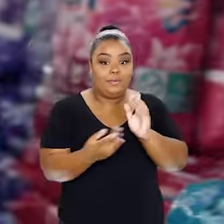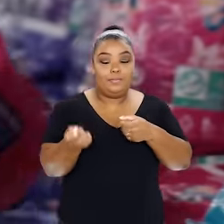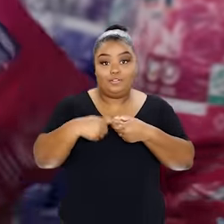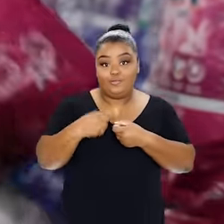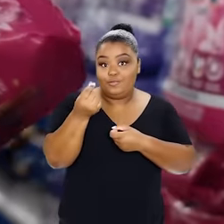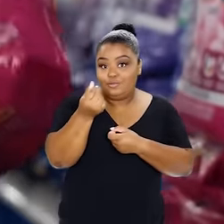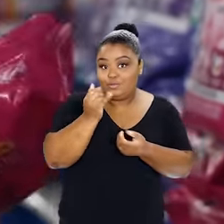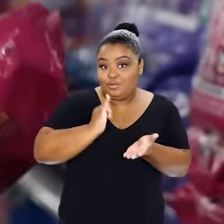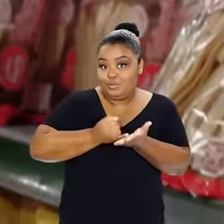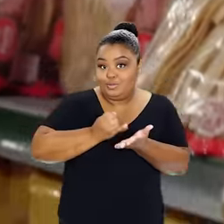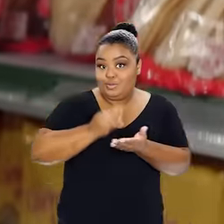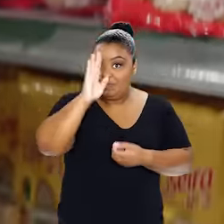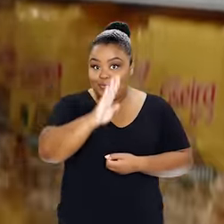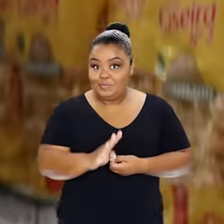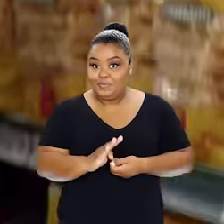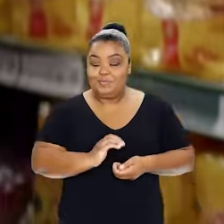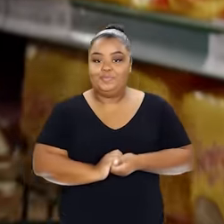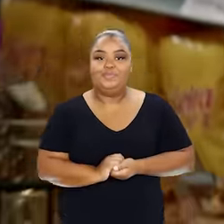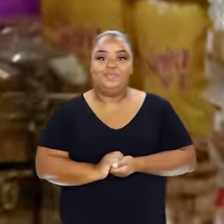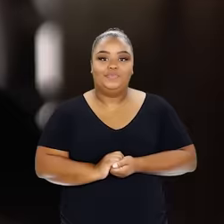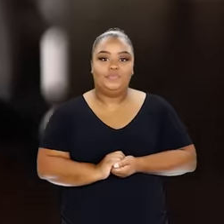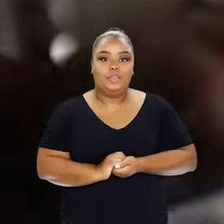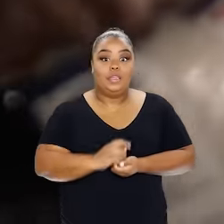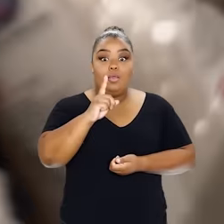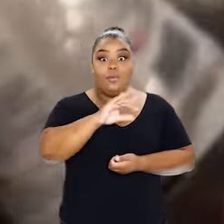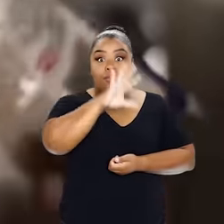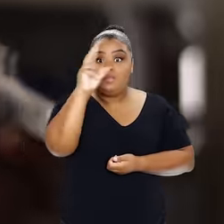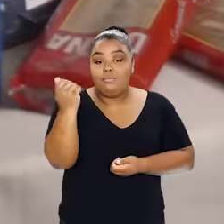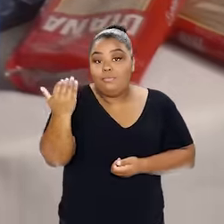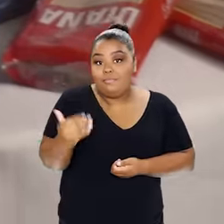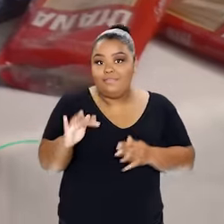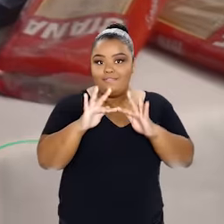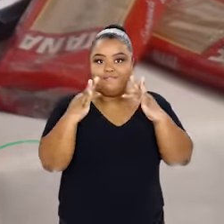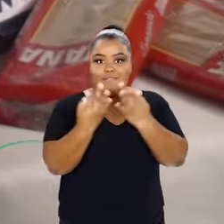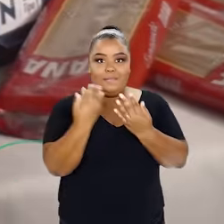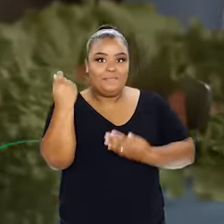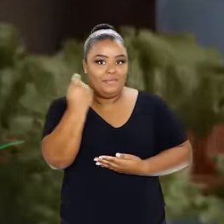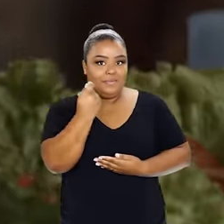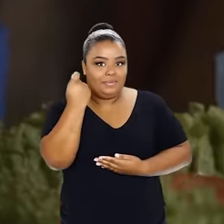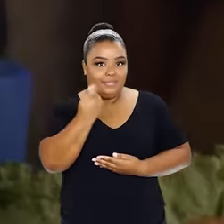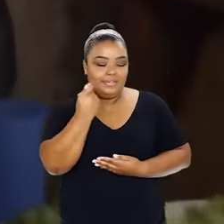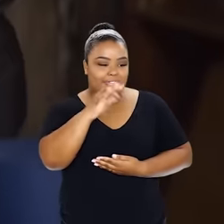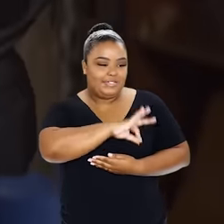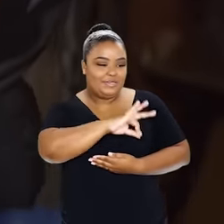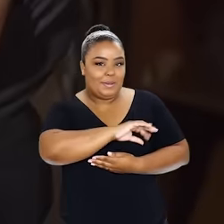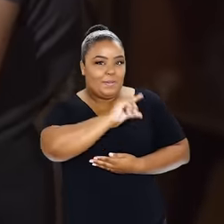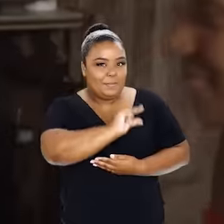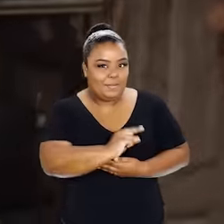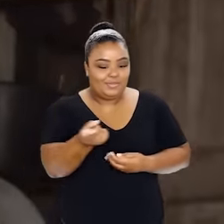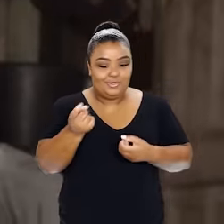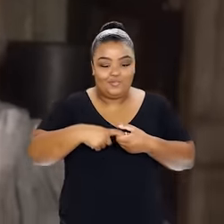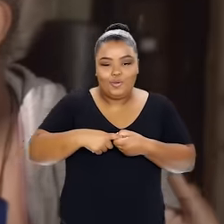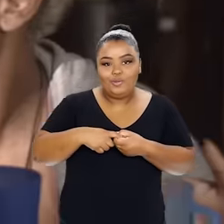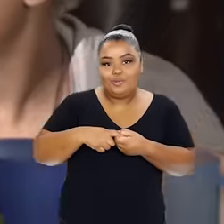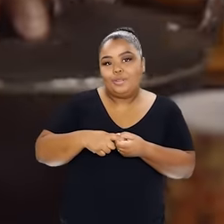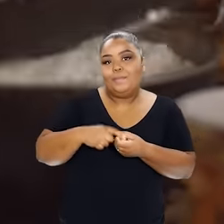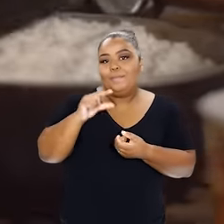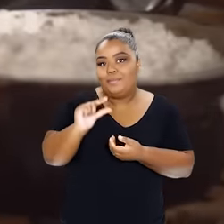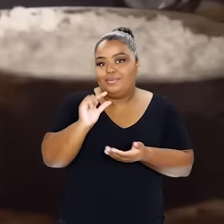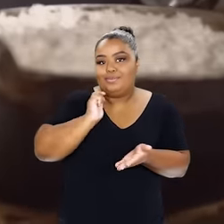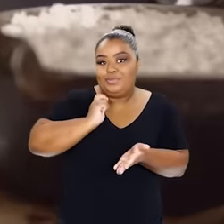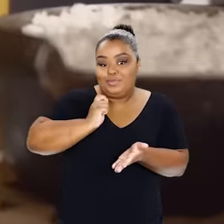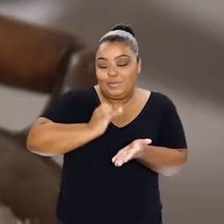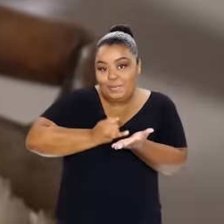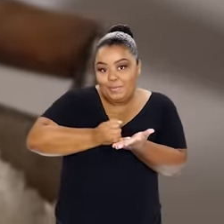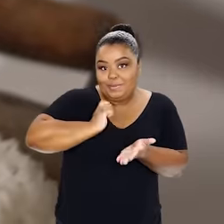de cashback tributário do Brasil. 1,5 milhão de famílias gaúchas de baixa renda podem receber de volta parte